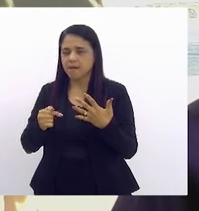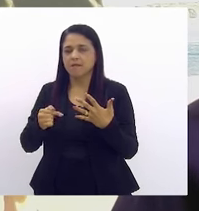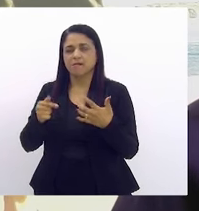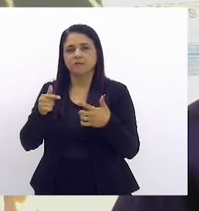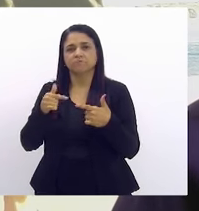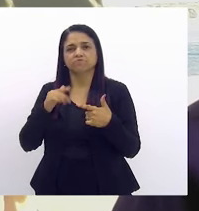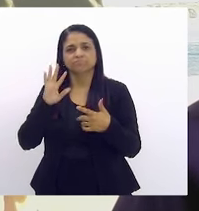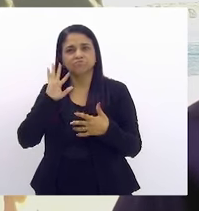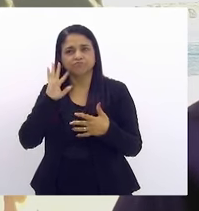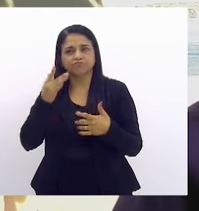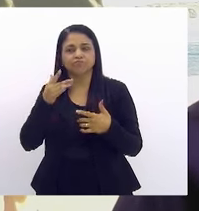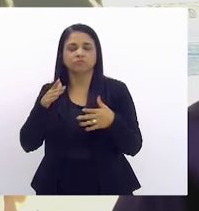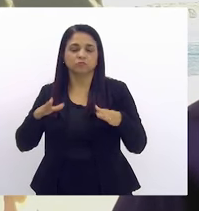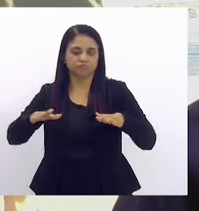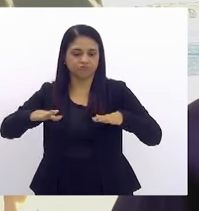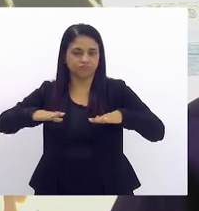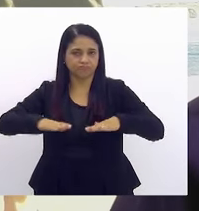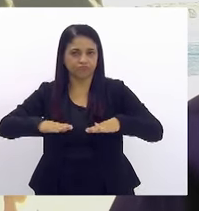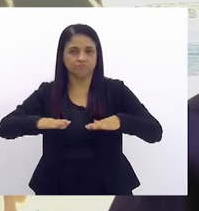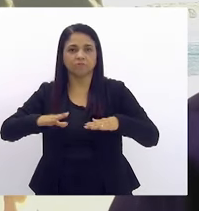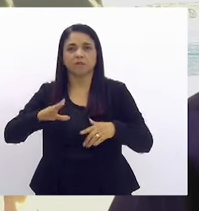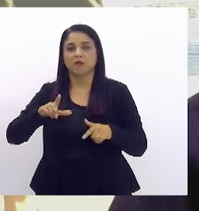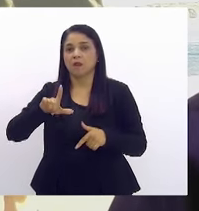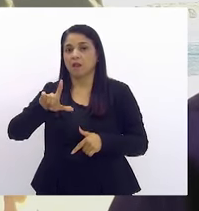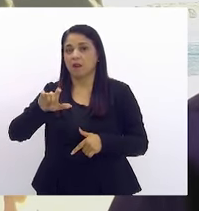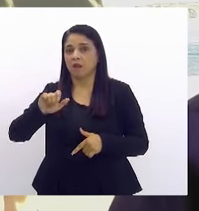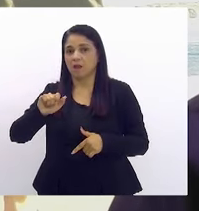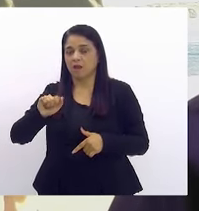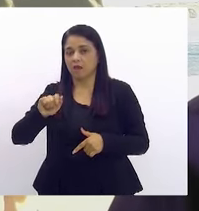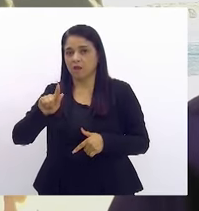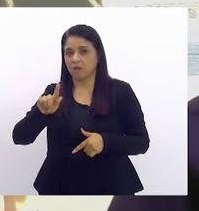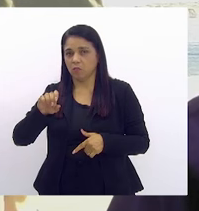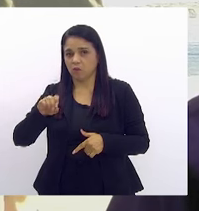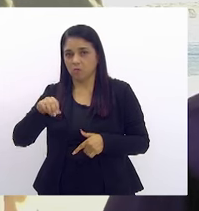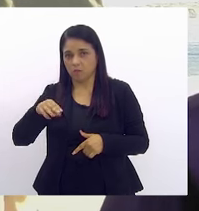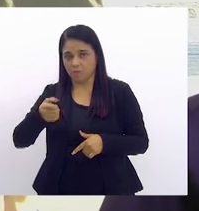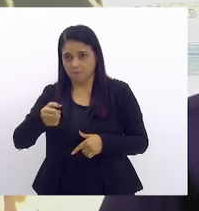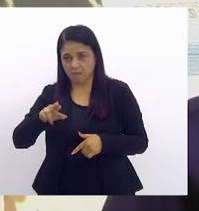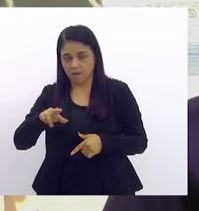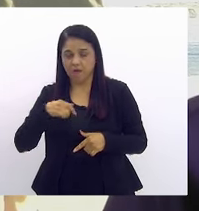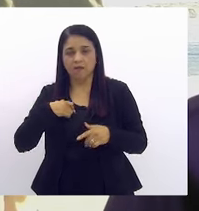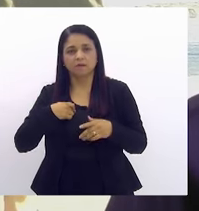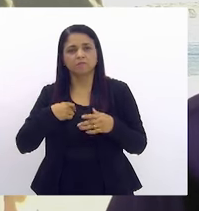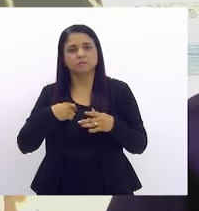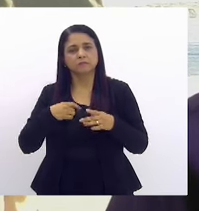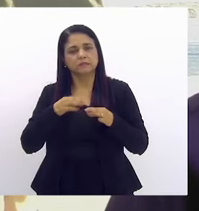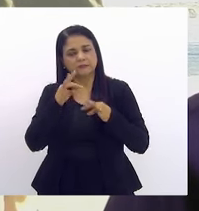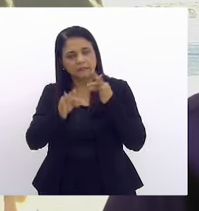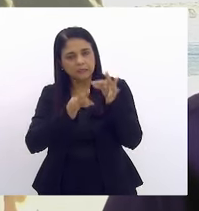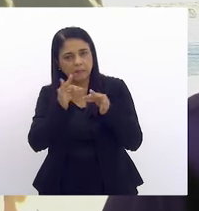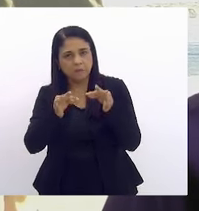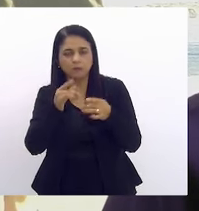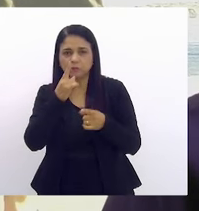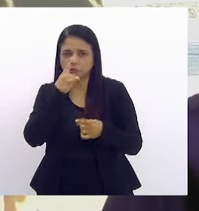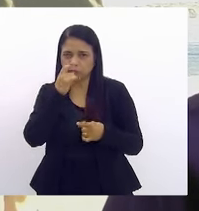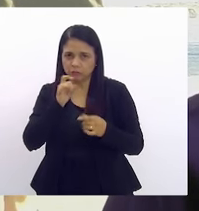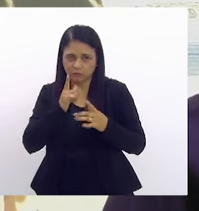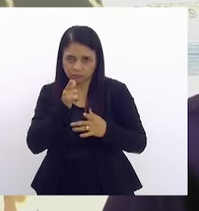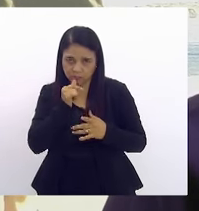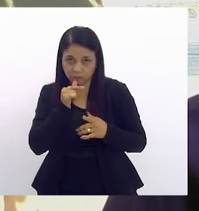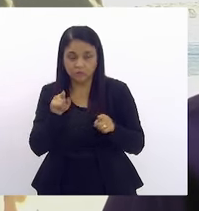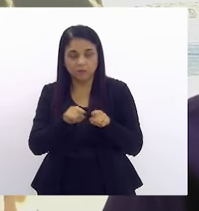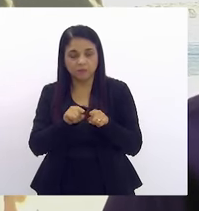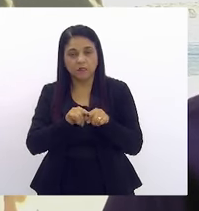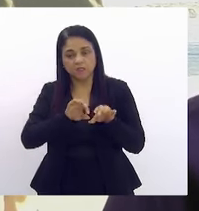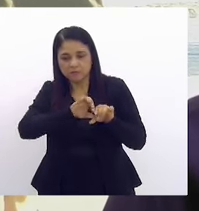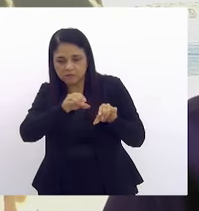do Complexo Lagunar. O grande problema, de fato, é a estação de tratamento de esgoto, é saneamento básico e também